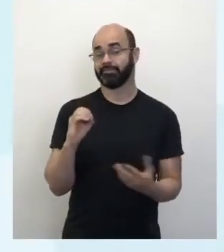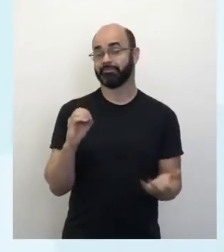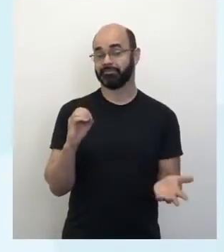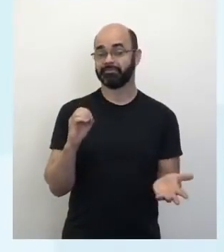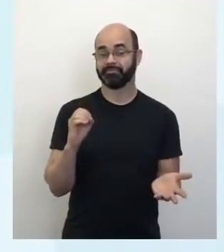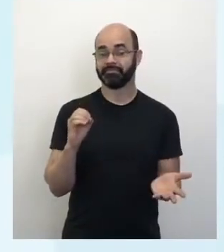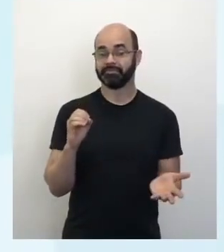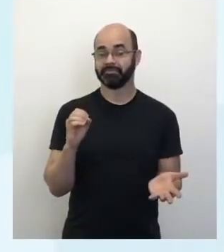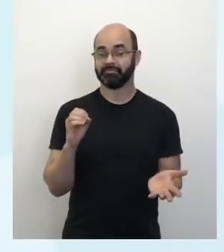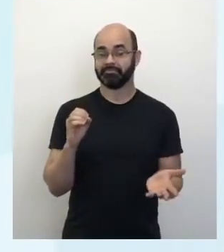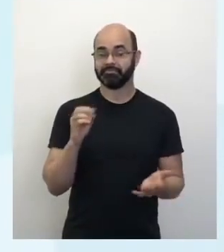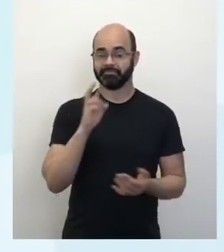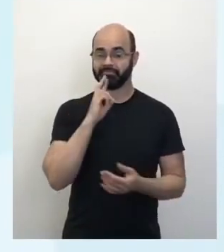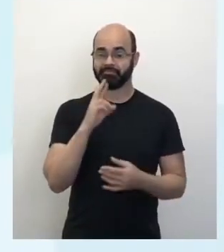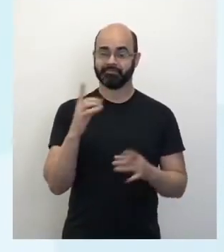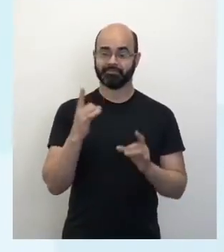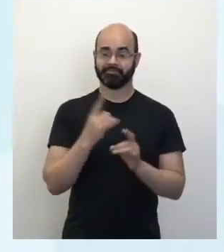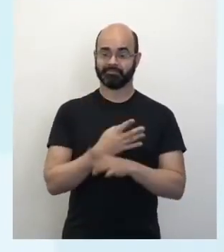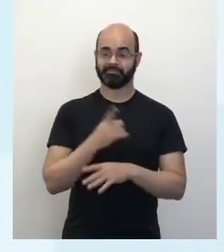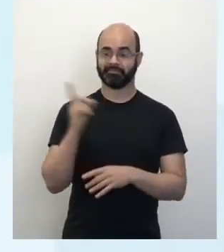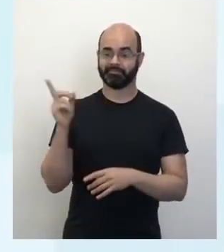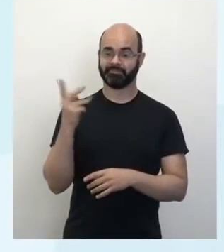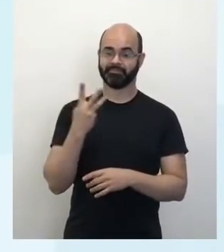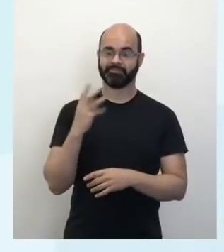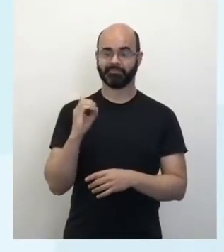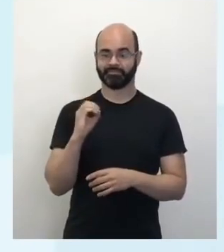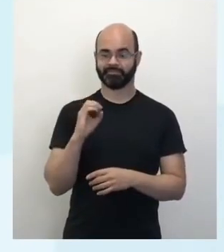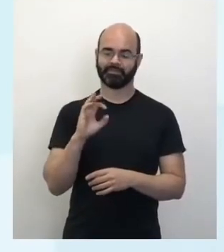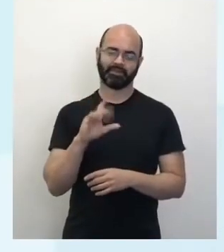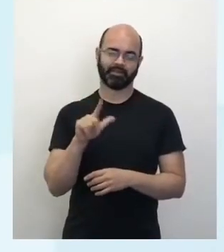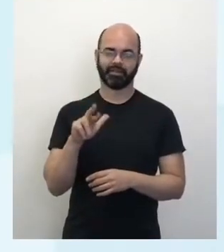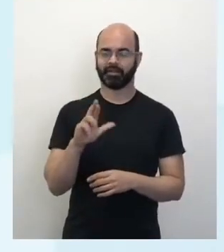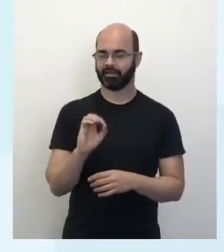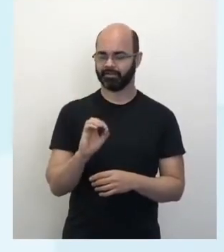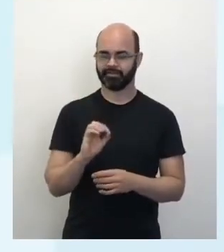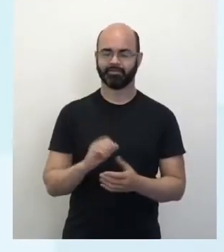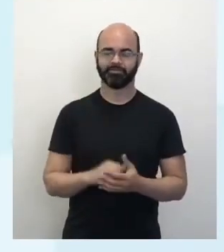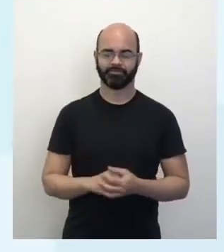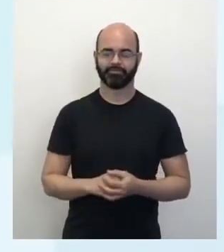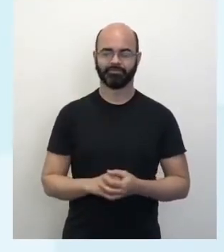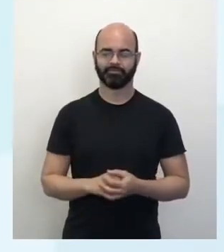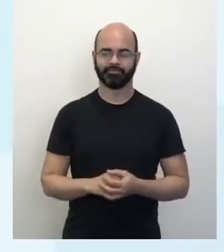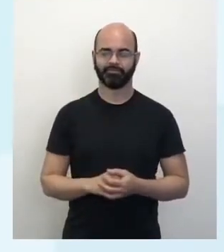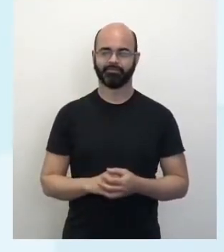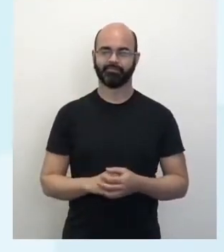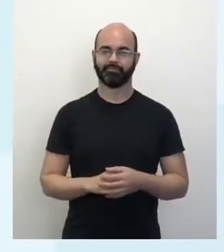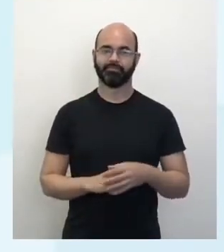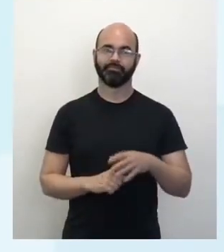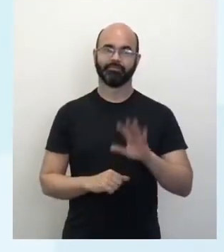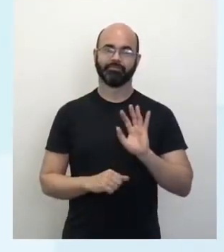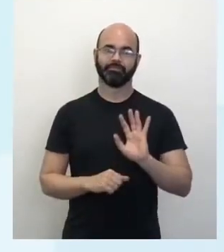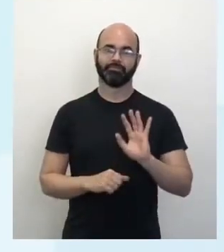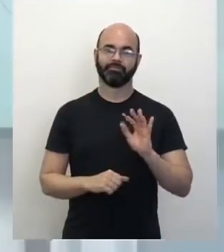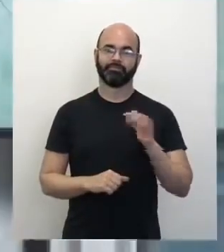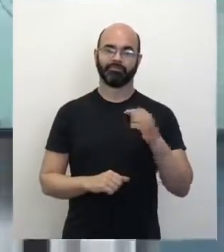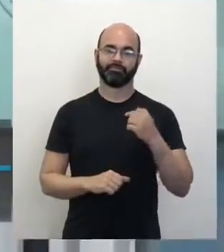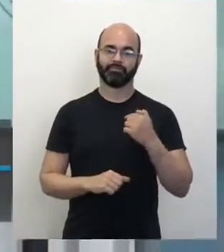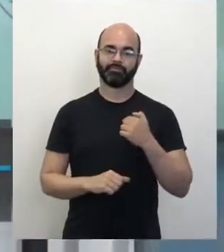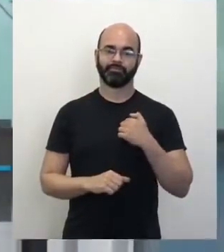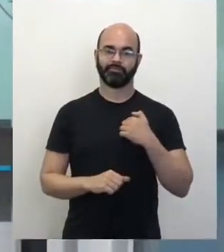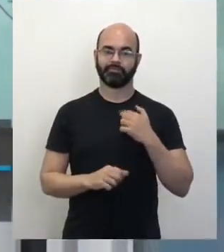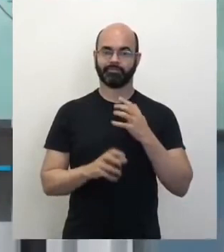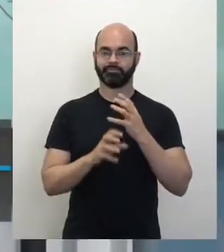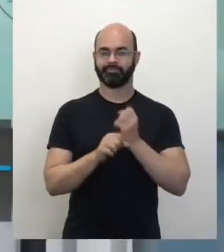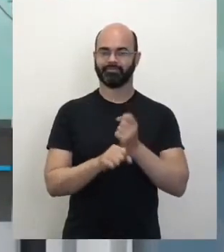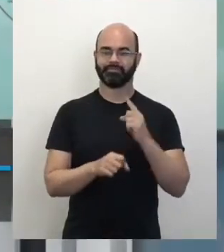nessa resolução aqui, 30. Óbvio, né? Obviamente, eu não vou fazer isso para calcular, porque